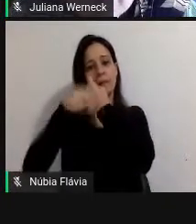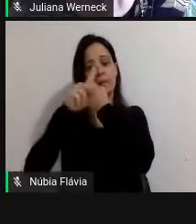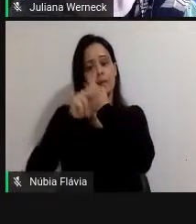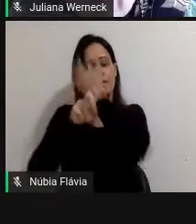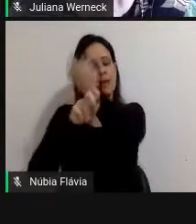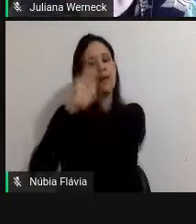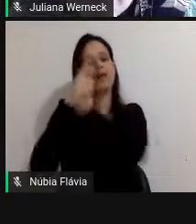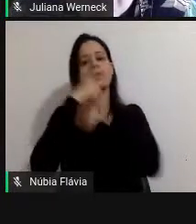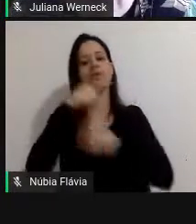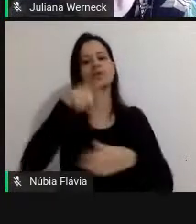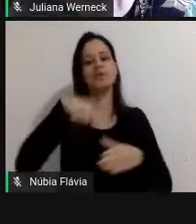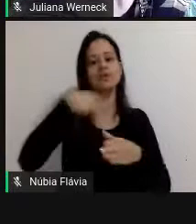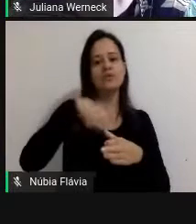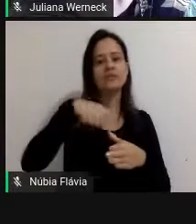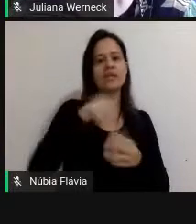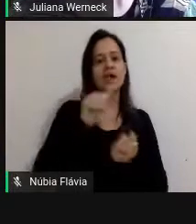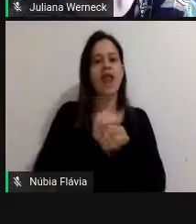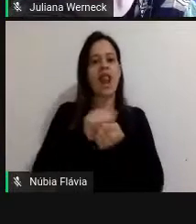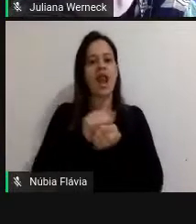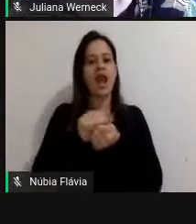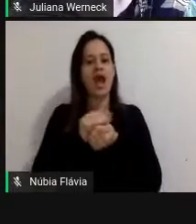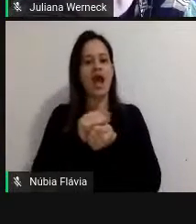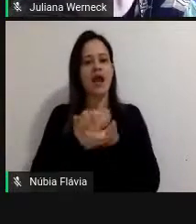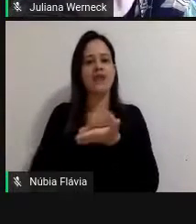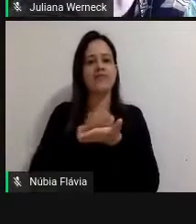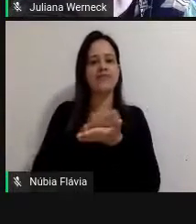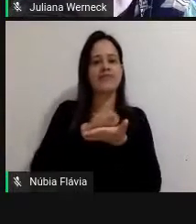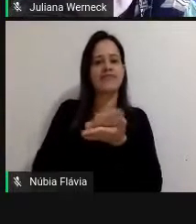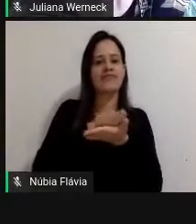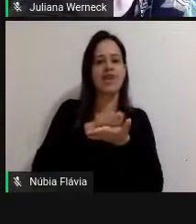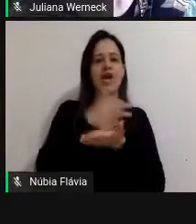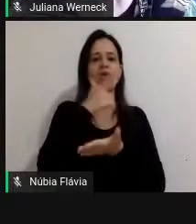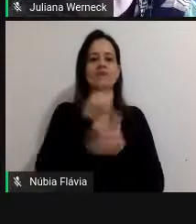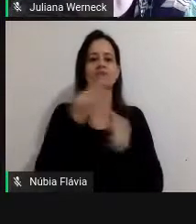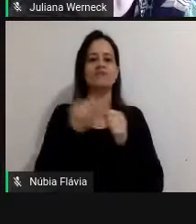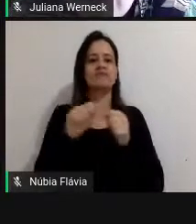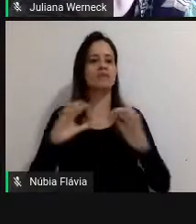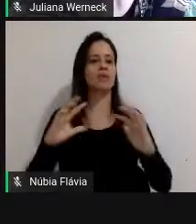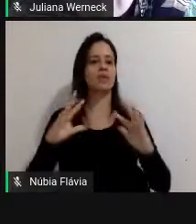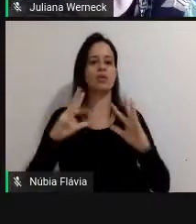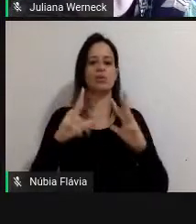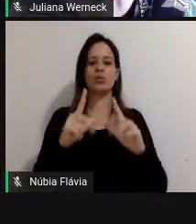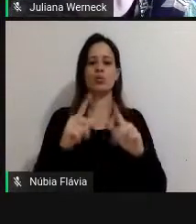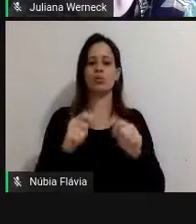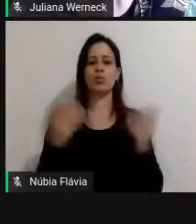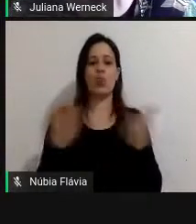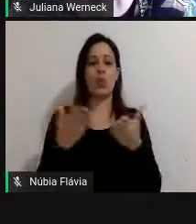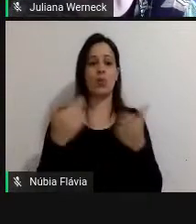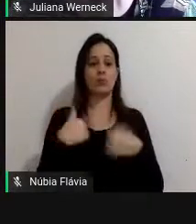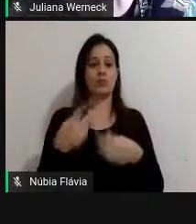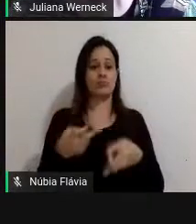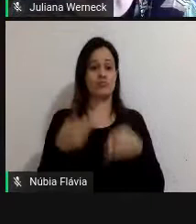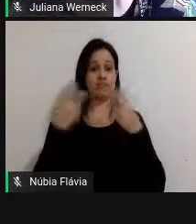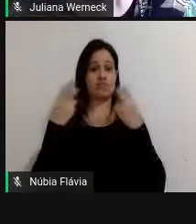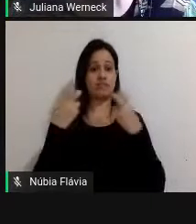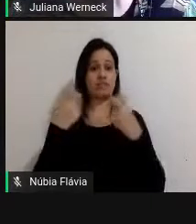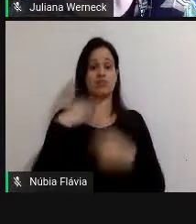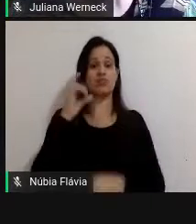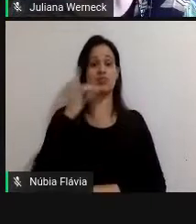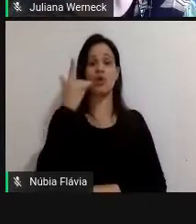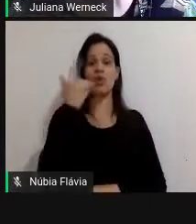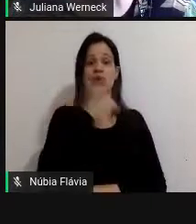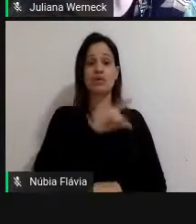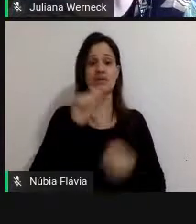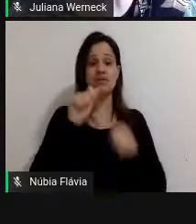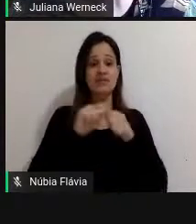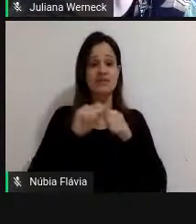consigo cozinhar, eu consigo lavar louça, consigo fazer de tudo. E hoje eu percebo que eu só consegui fazer todas essas coisas,